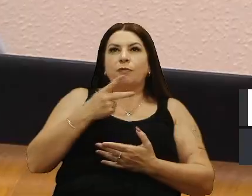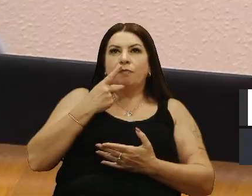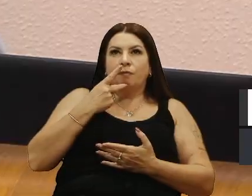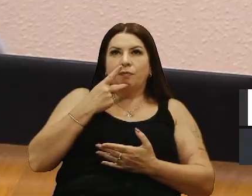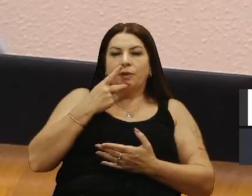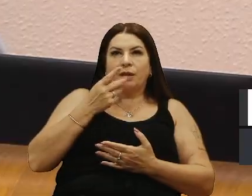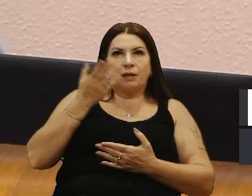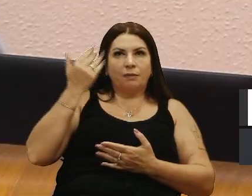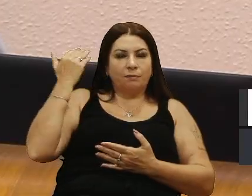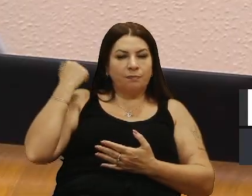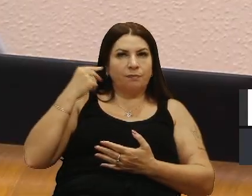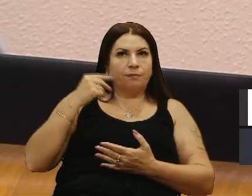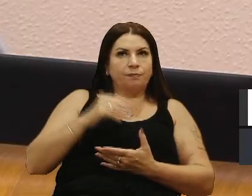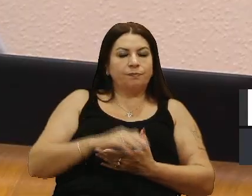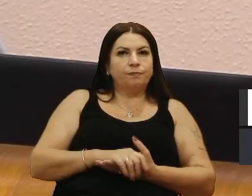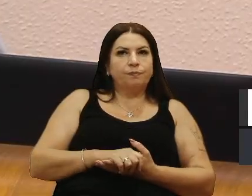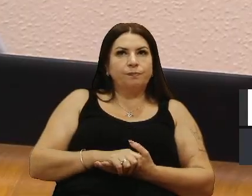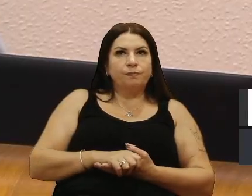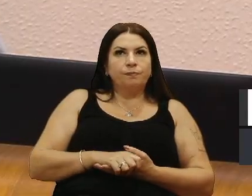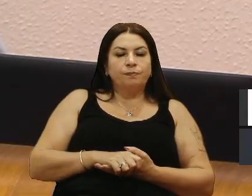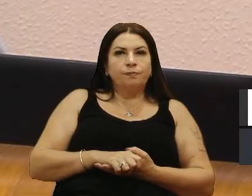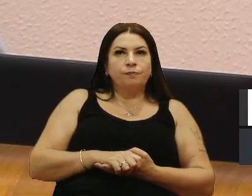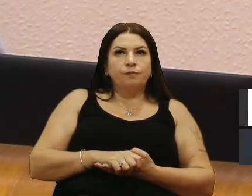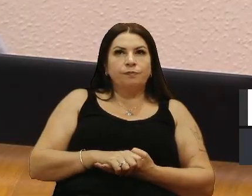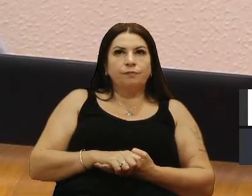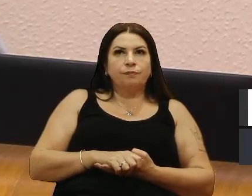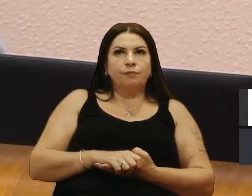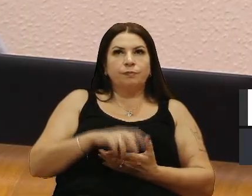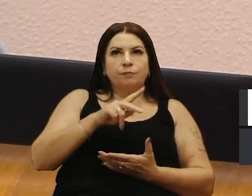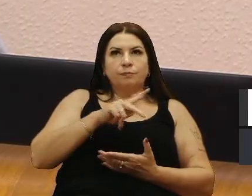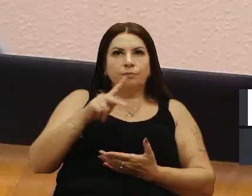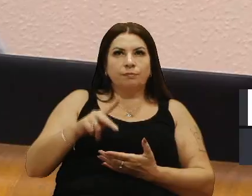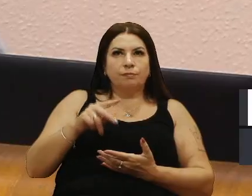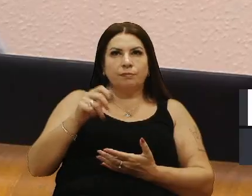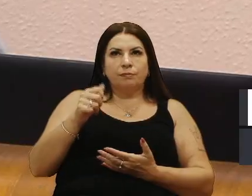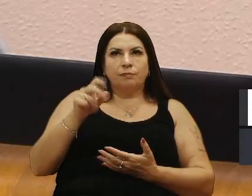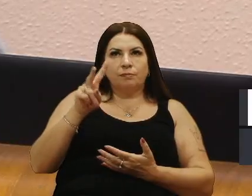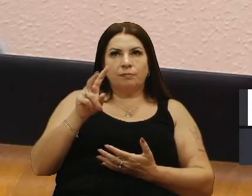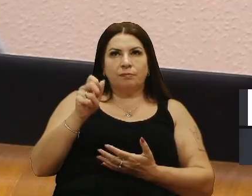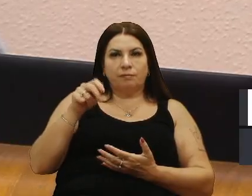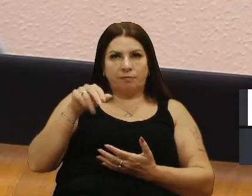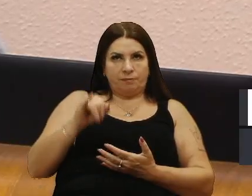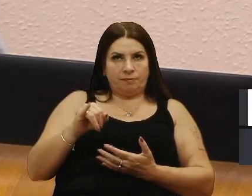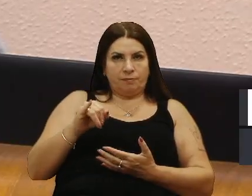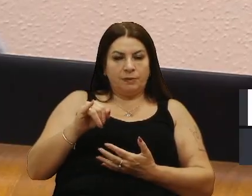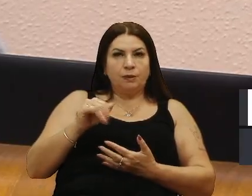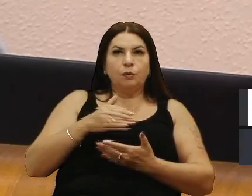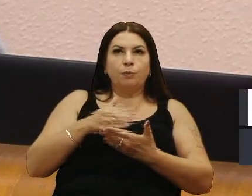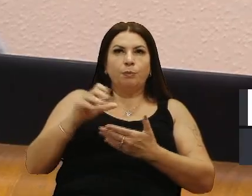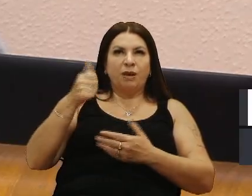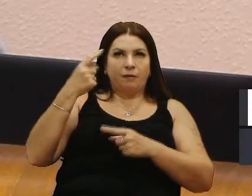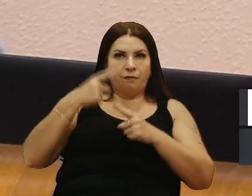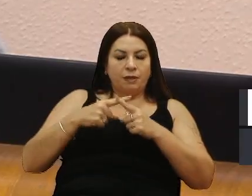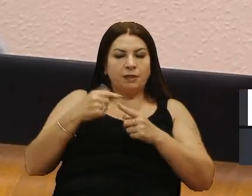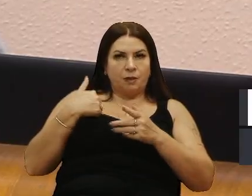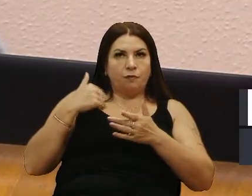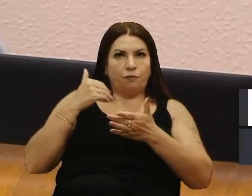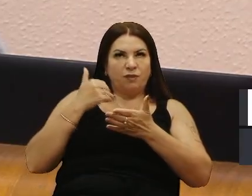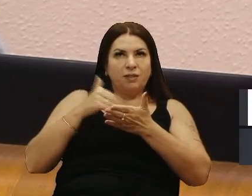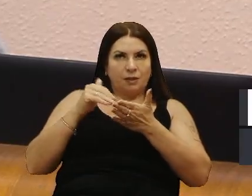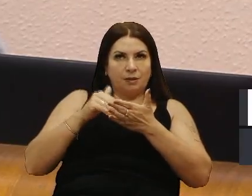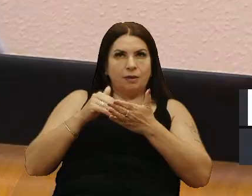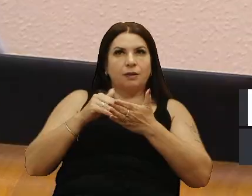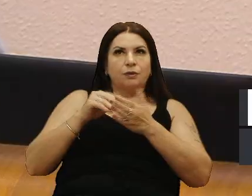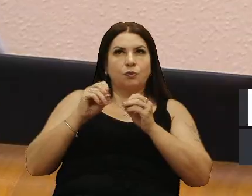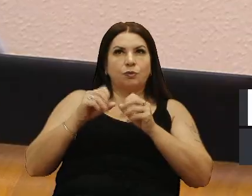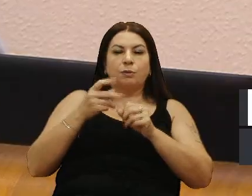da época da professora Avani. Quando ela entrou, primeira vez que eu fui secretário de Educação, ela